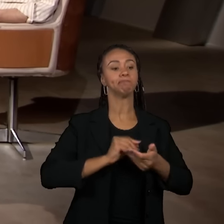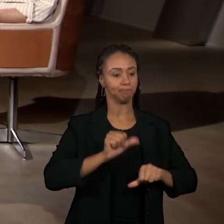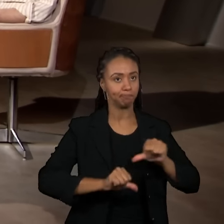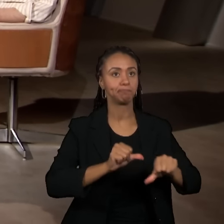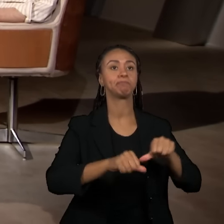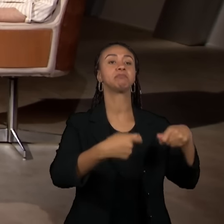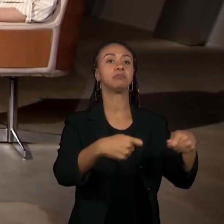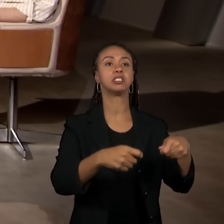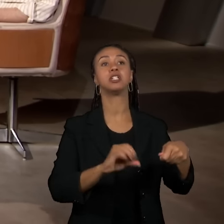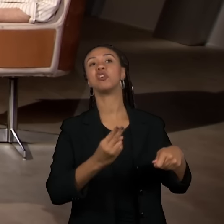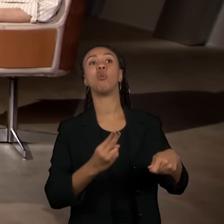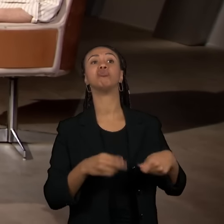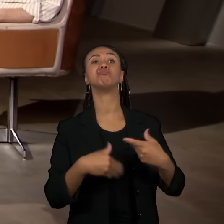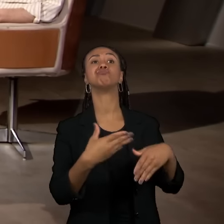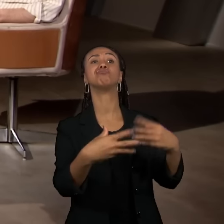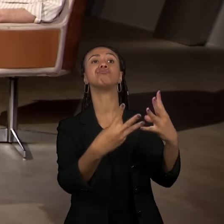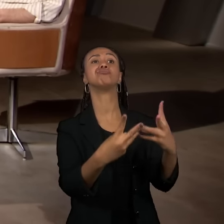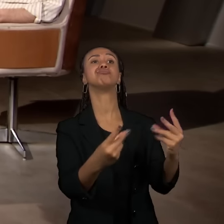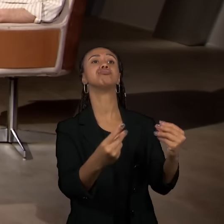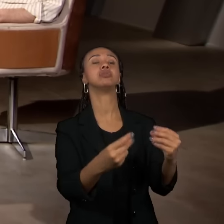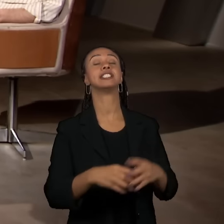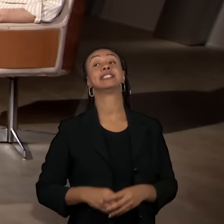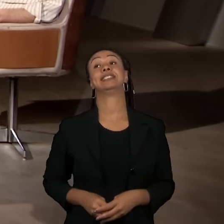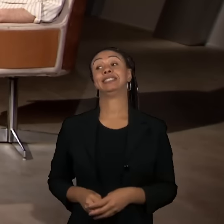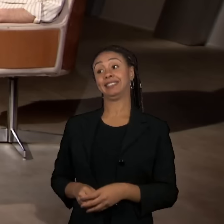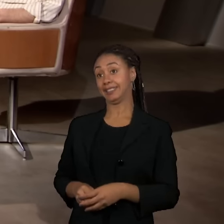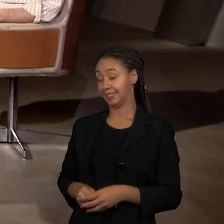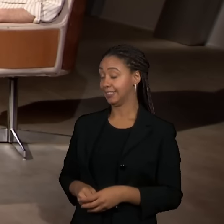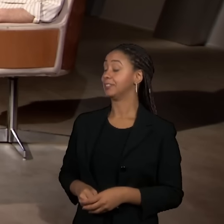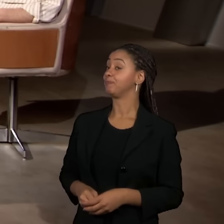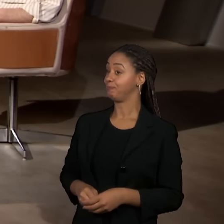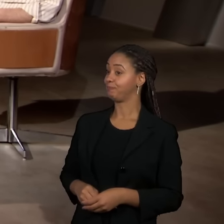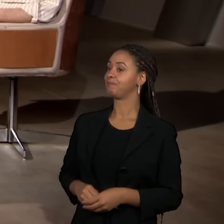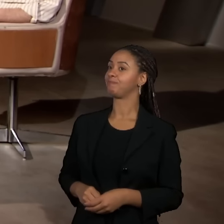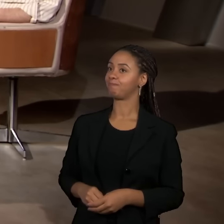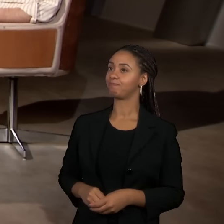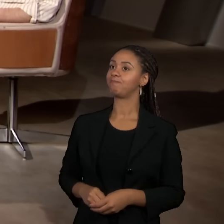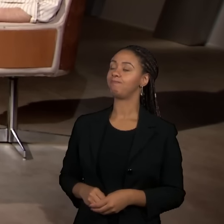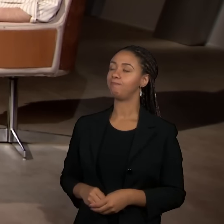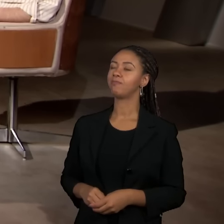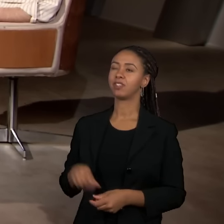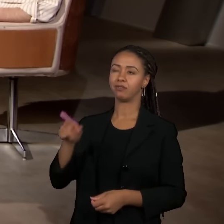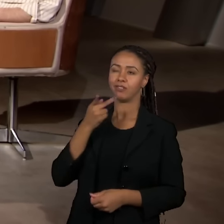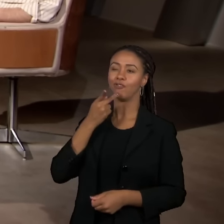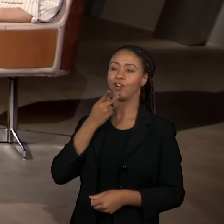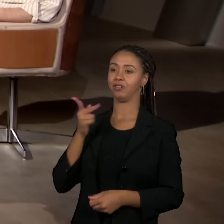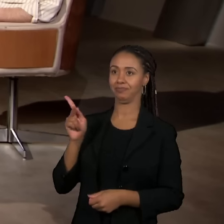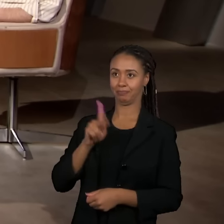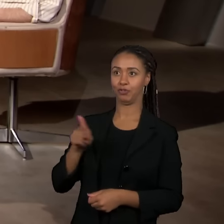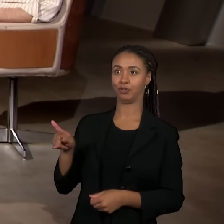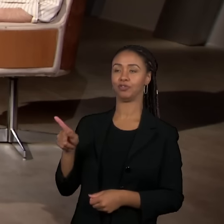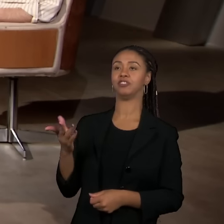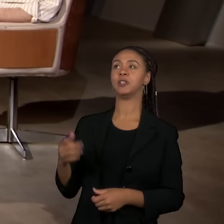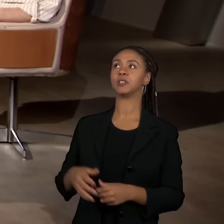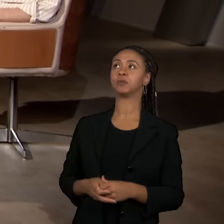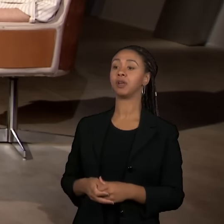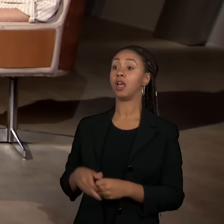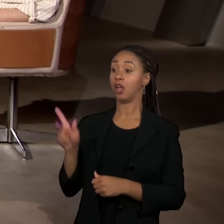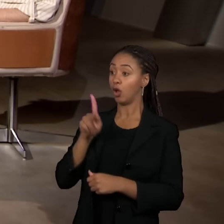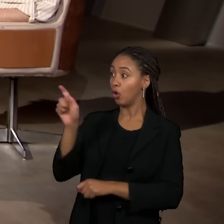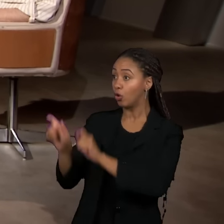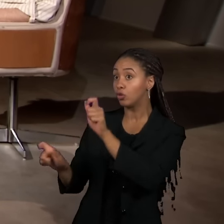eh quando você fala que os professores né tão procurando Eu acho